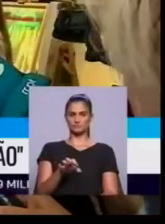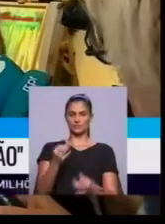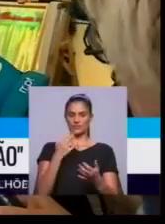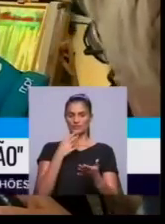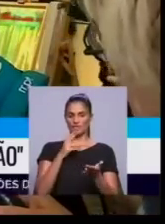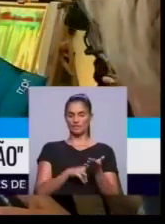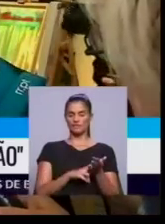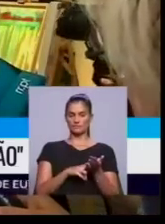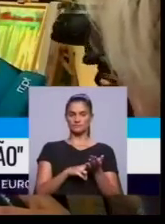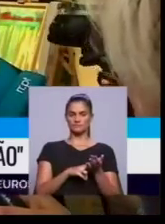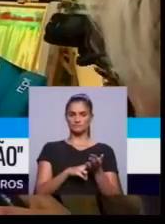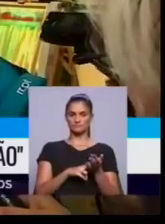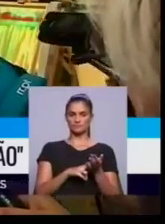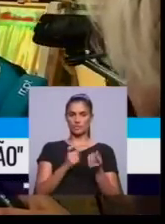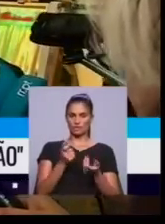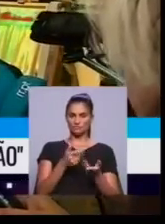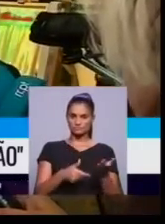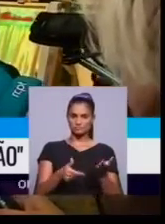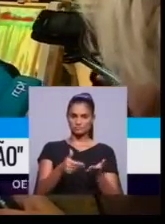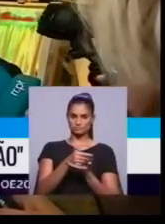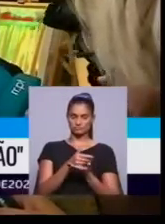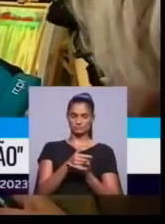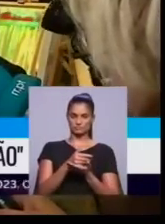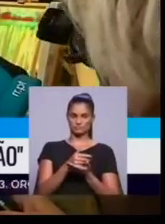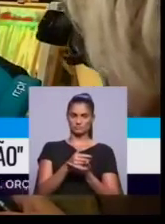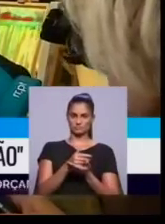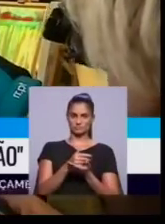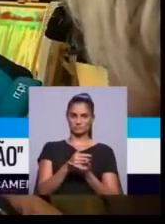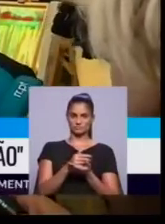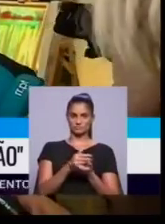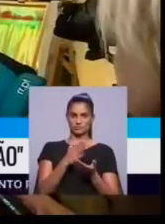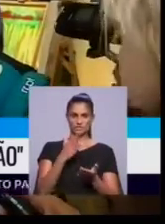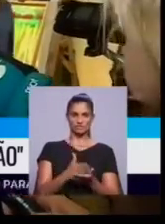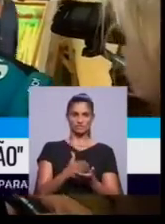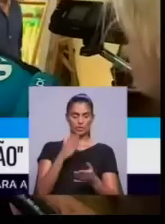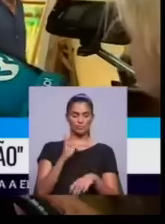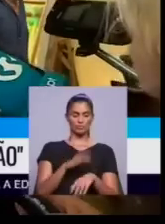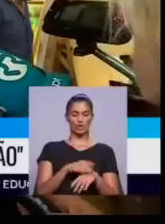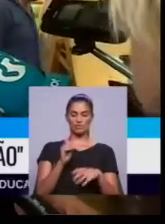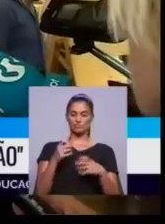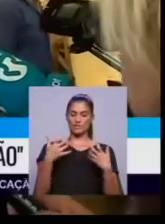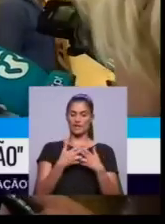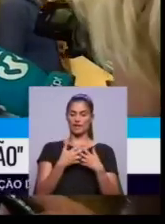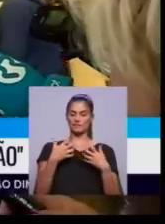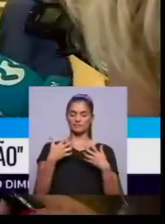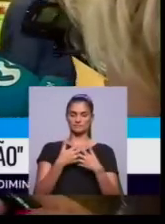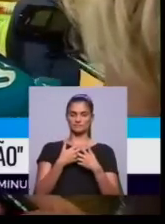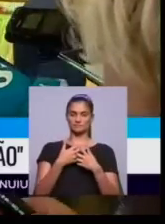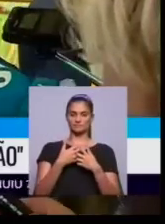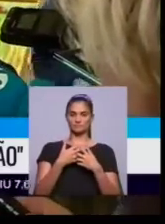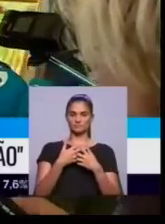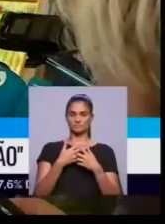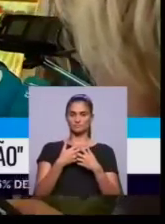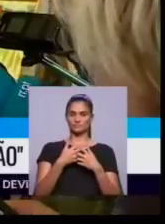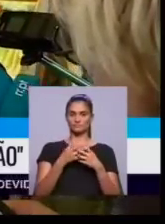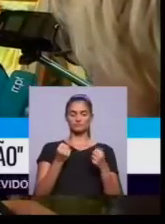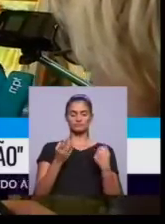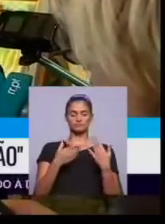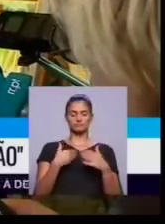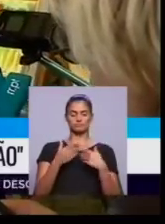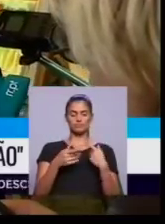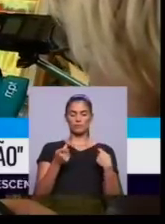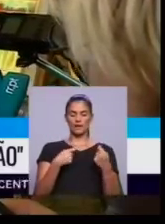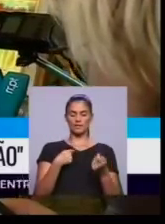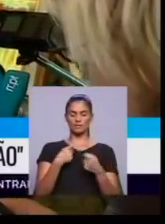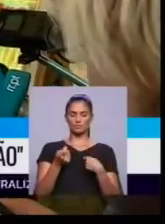verdade que os lucros certos setor não são só devido à guerra resultariam no funcionamento do